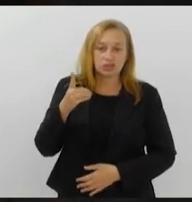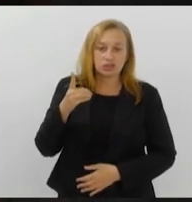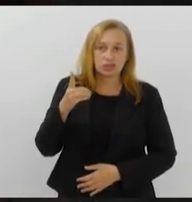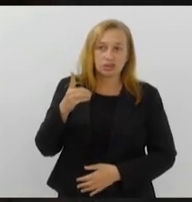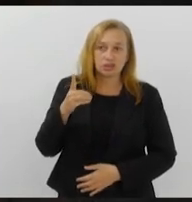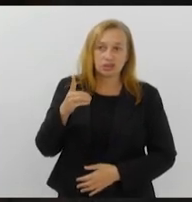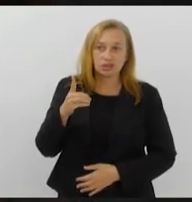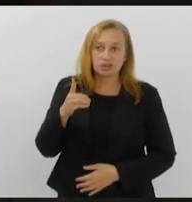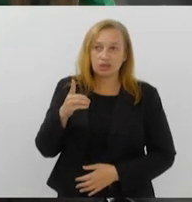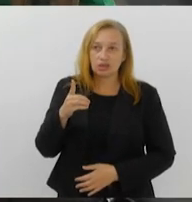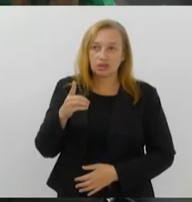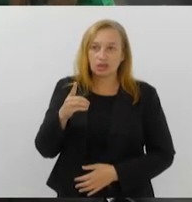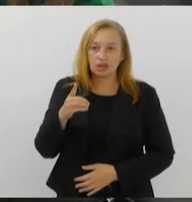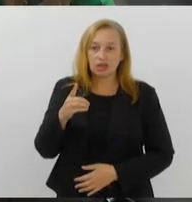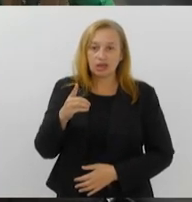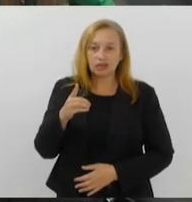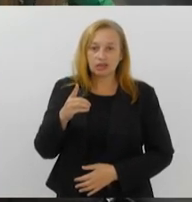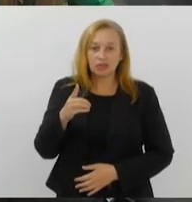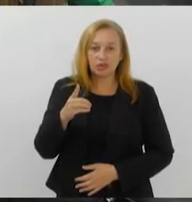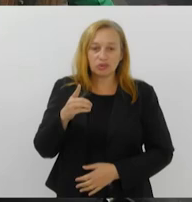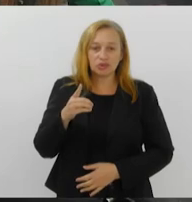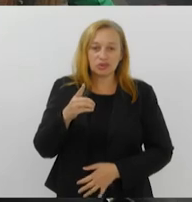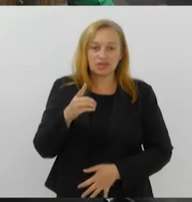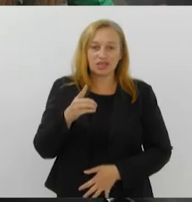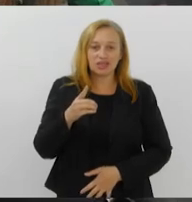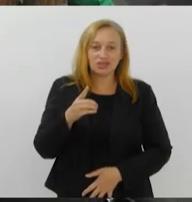Perdão. Não, aqui, estou nesse.